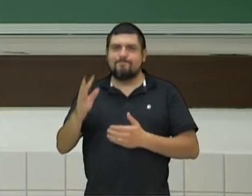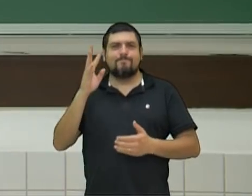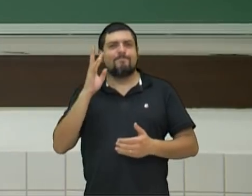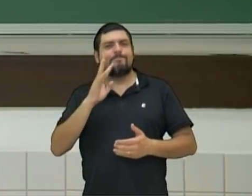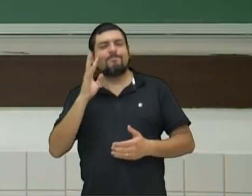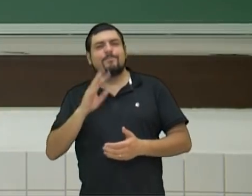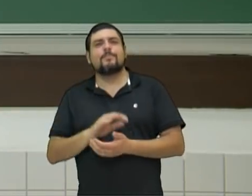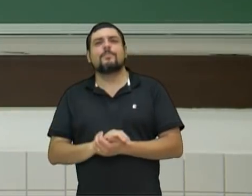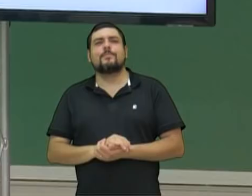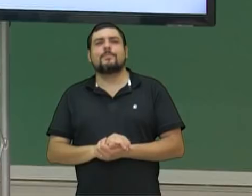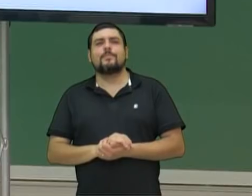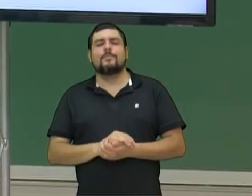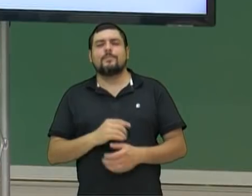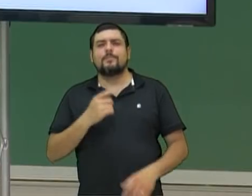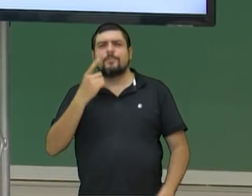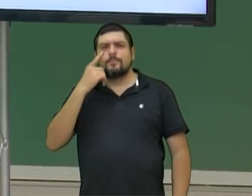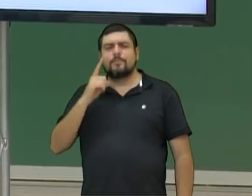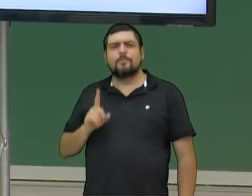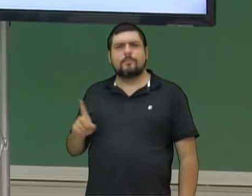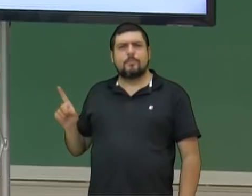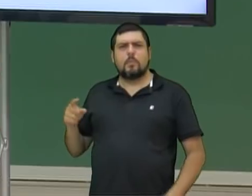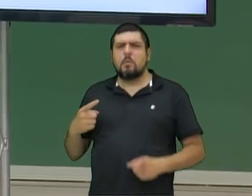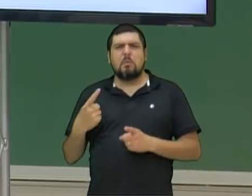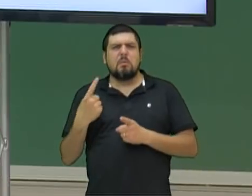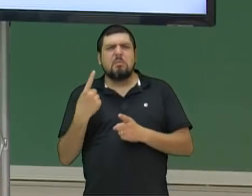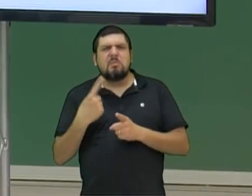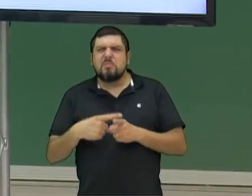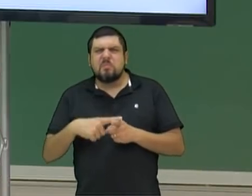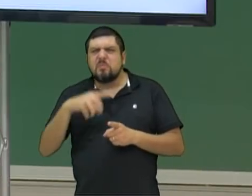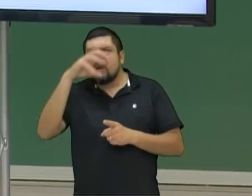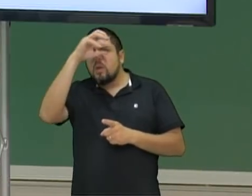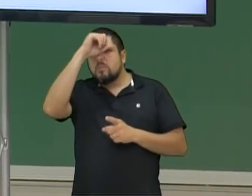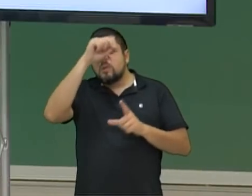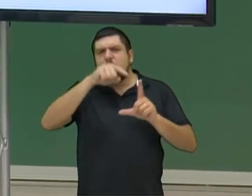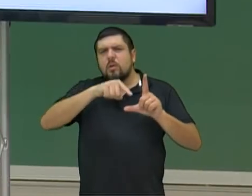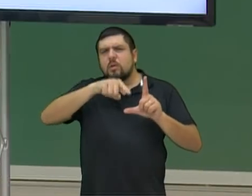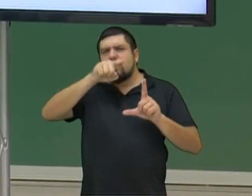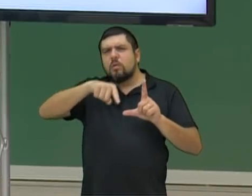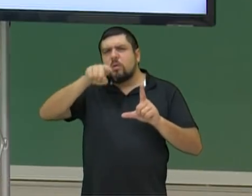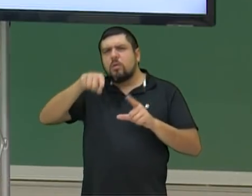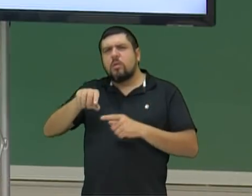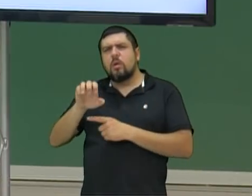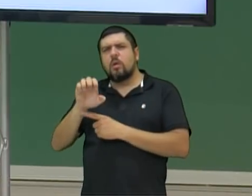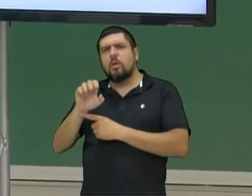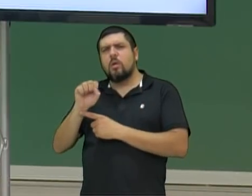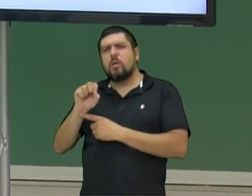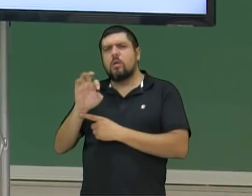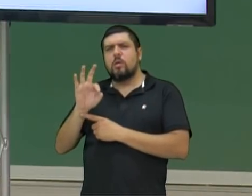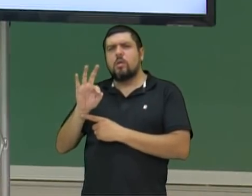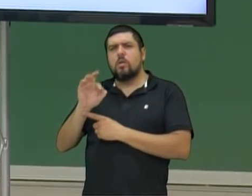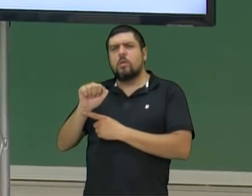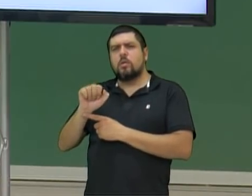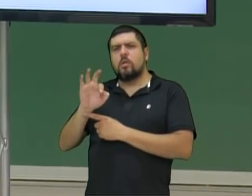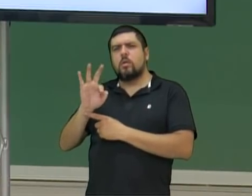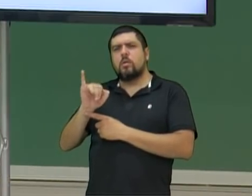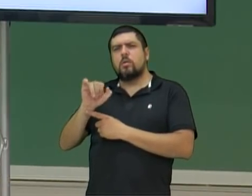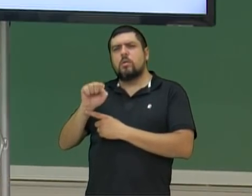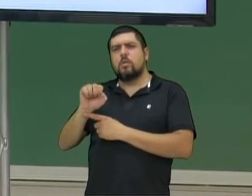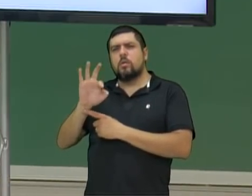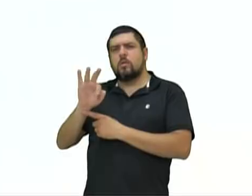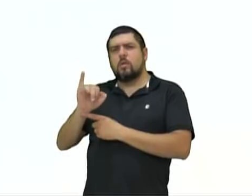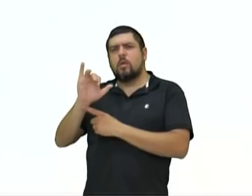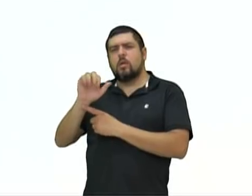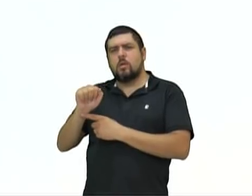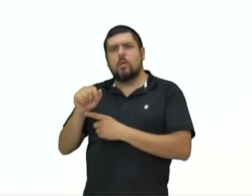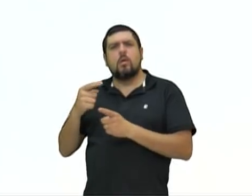com a professora, olha lá, por que estudar estatística? Alguém sabe, mas o que é estatística? Então, a estatística, ela serve para quê?